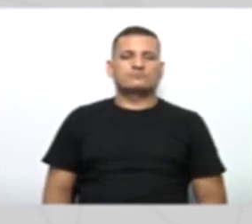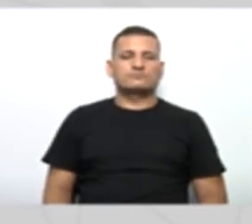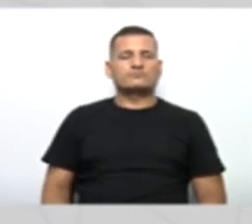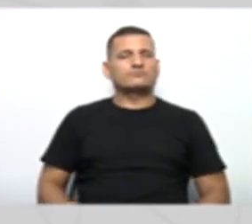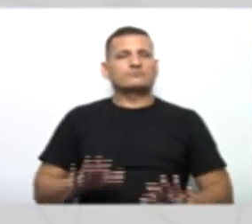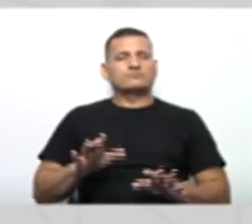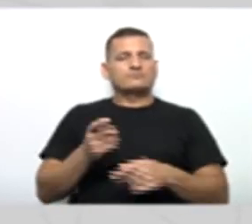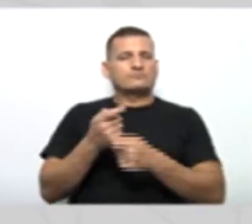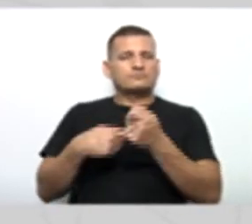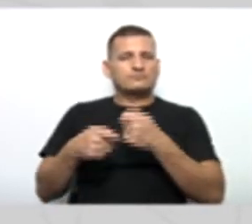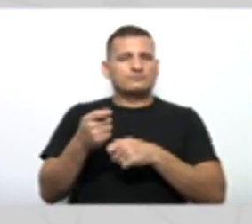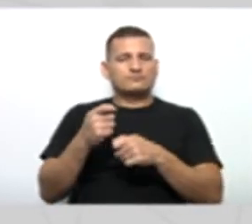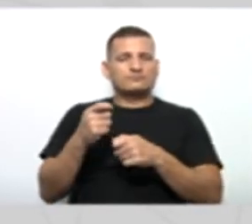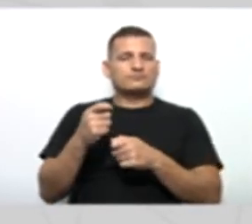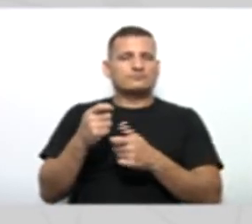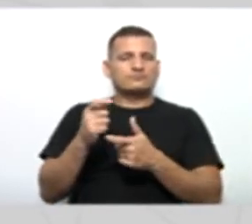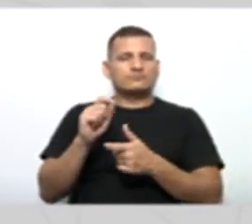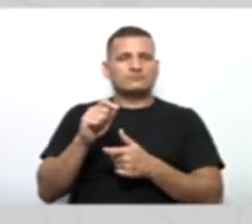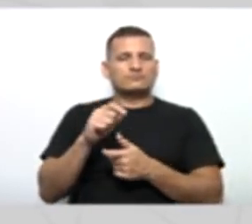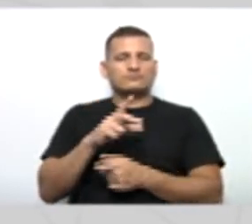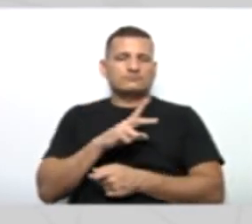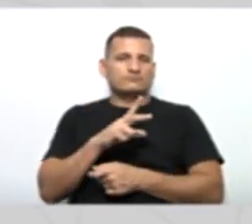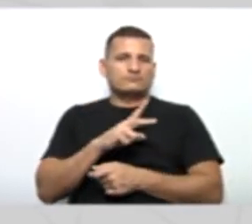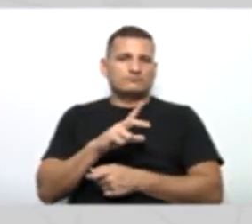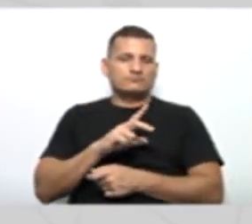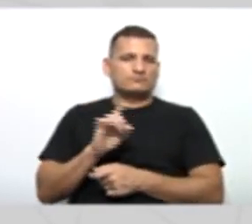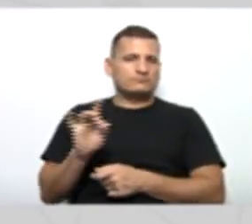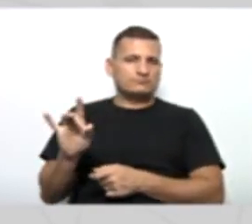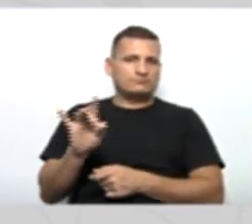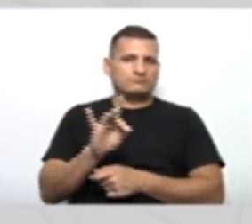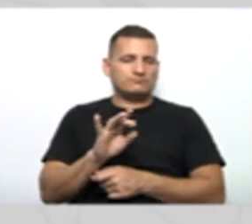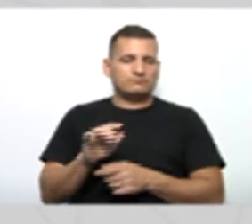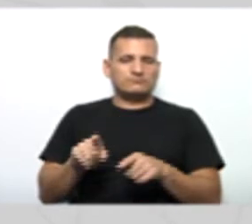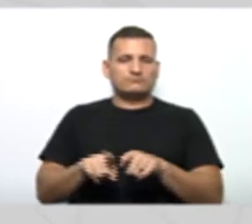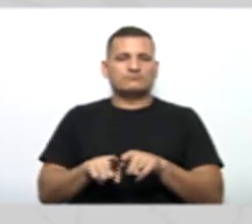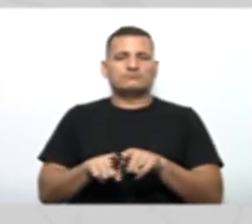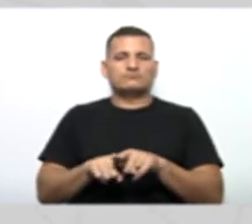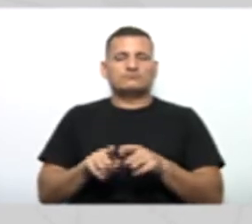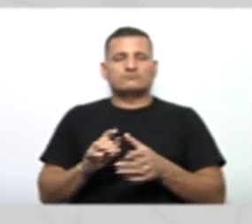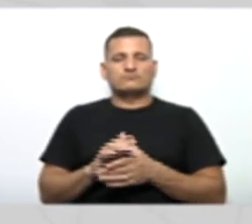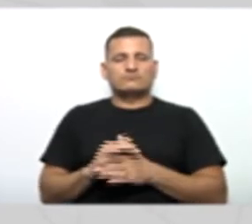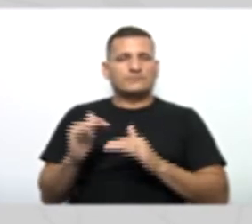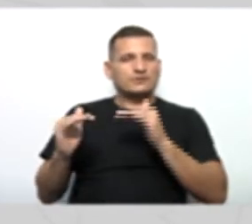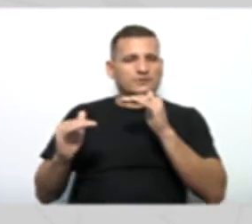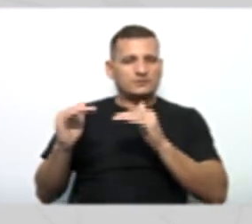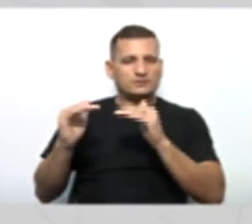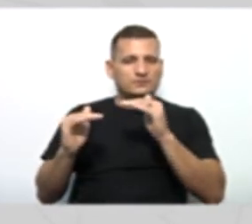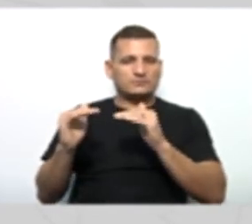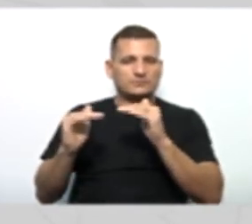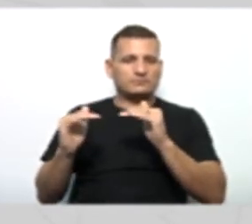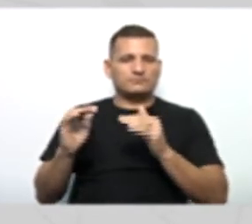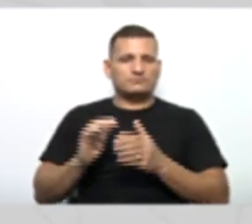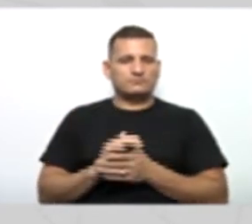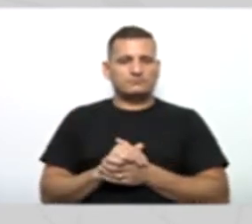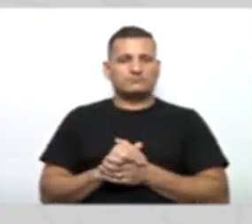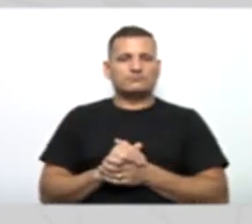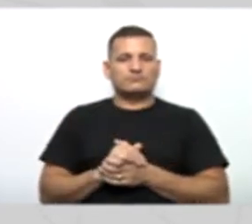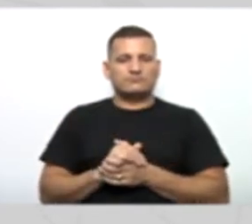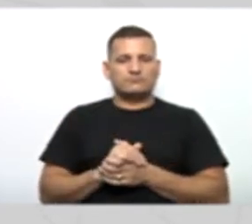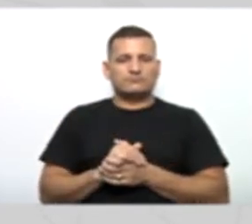administração financeira pessoal para evitar o financeiro e acabar misturando um pouco as finanças pessoais